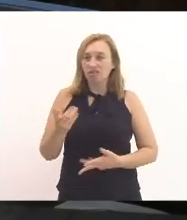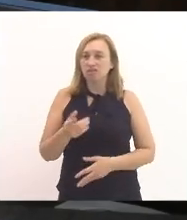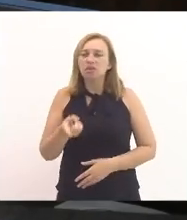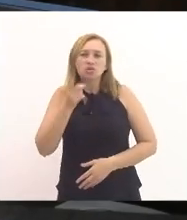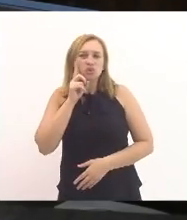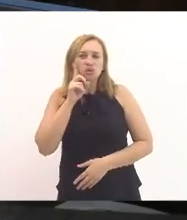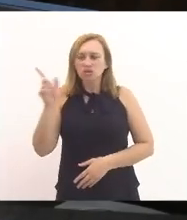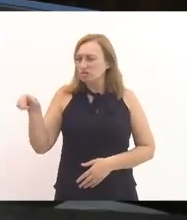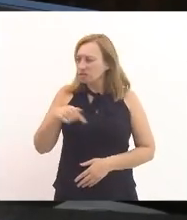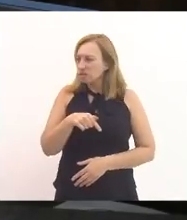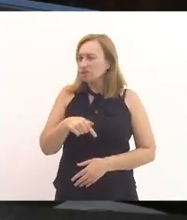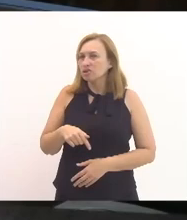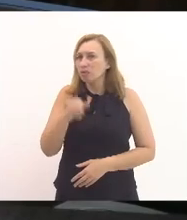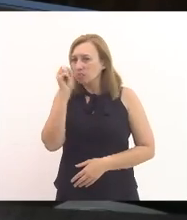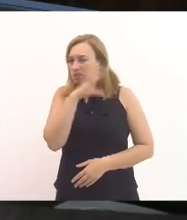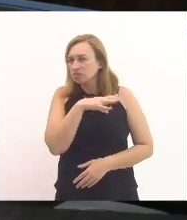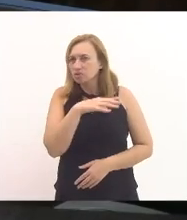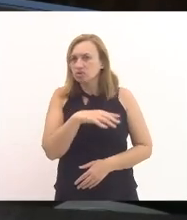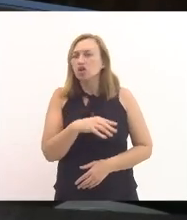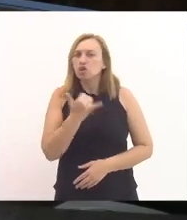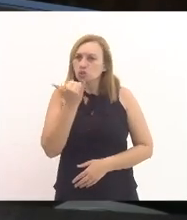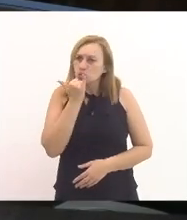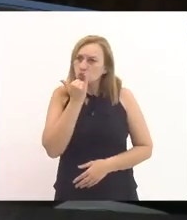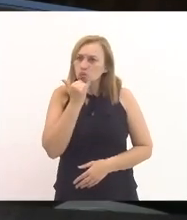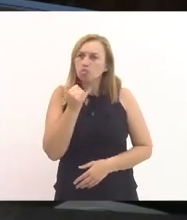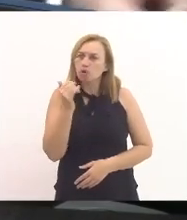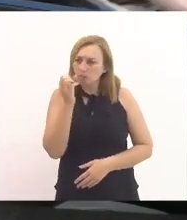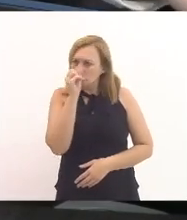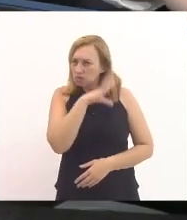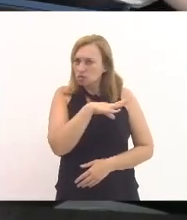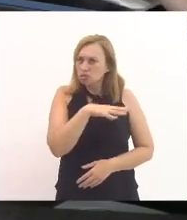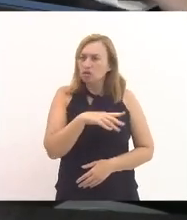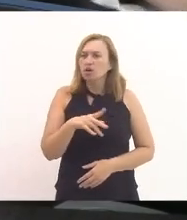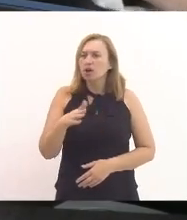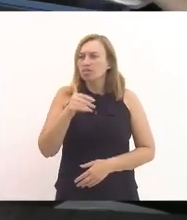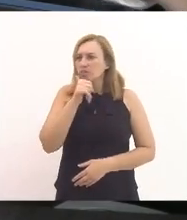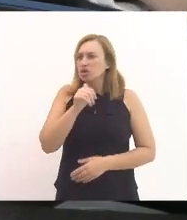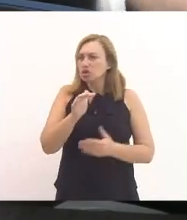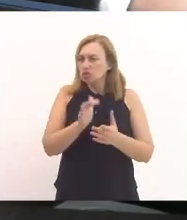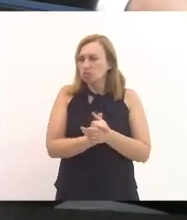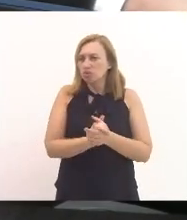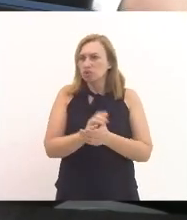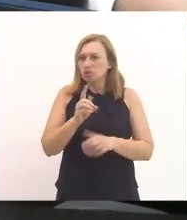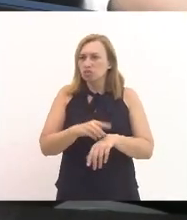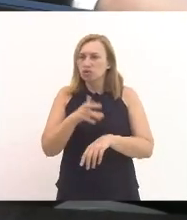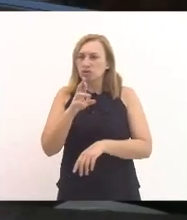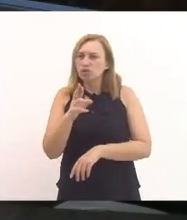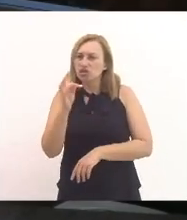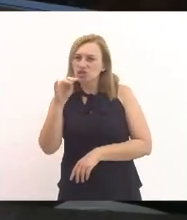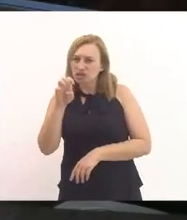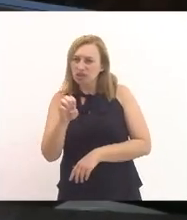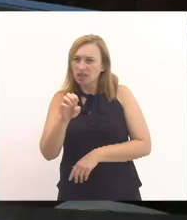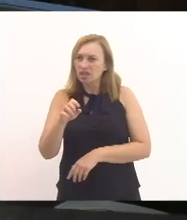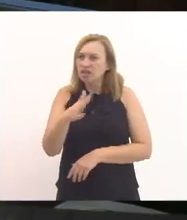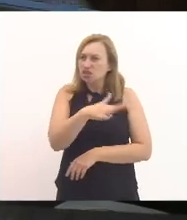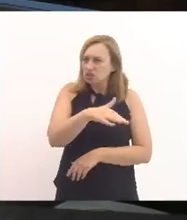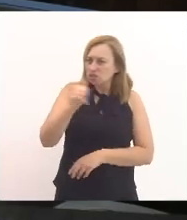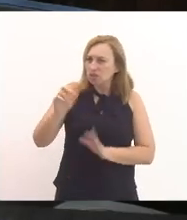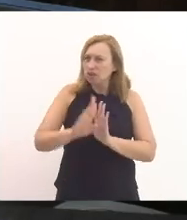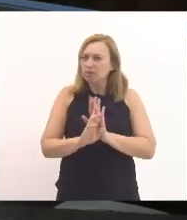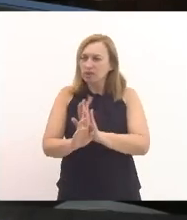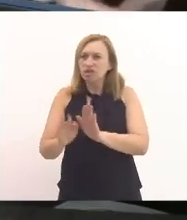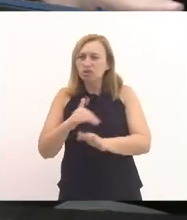pô absurdo o Desculpa um absurdo e quando minha esposa tava lá Doutora Gisele chamaram a